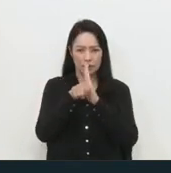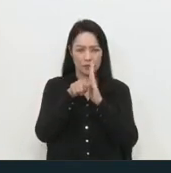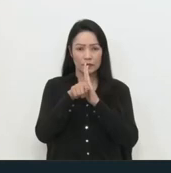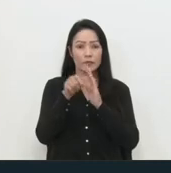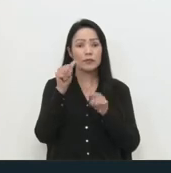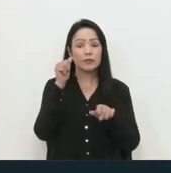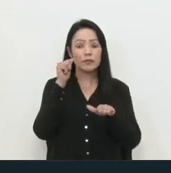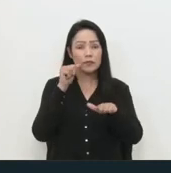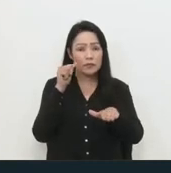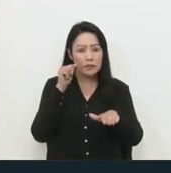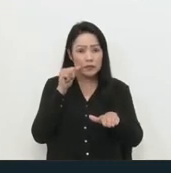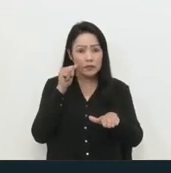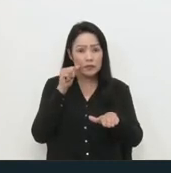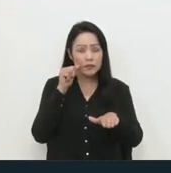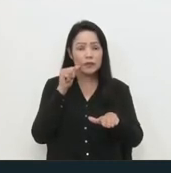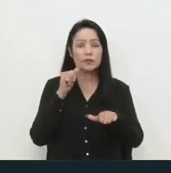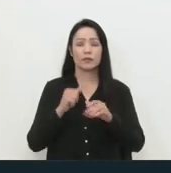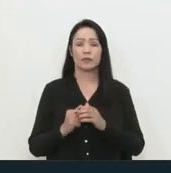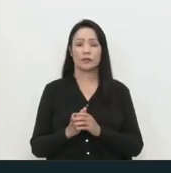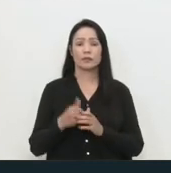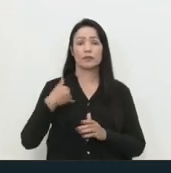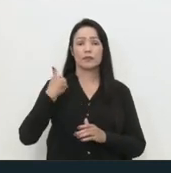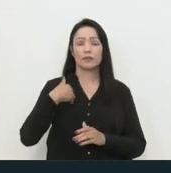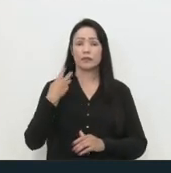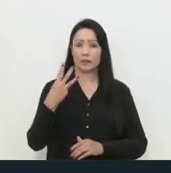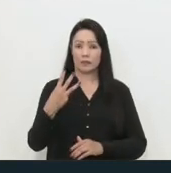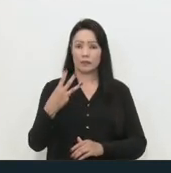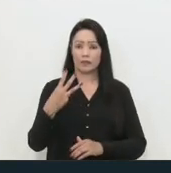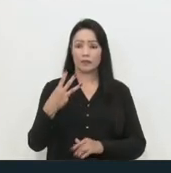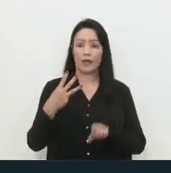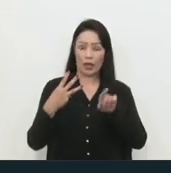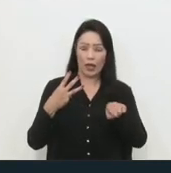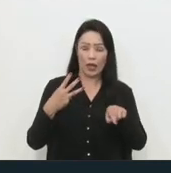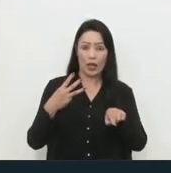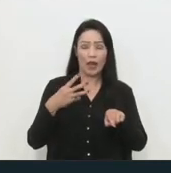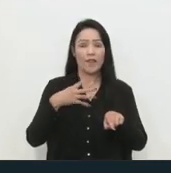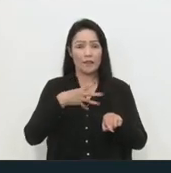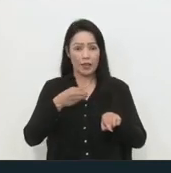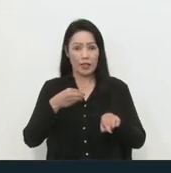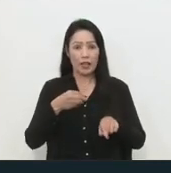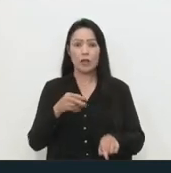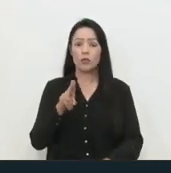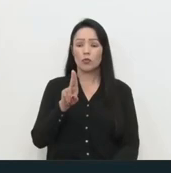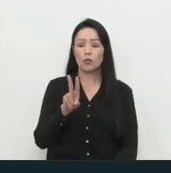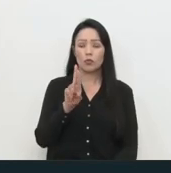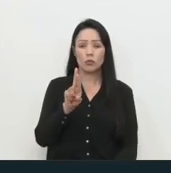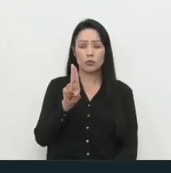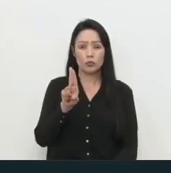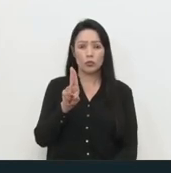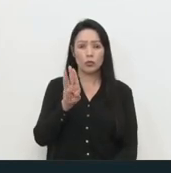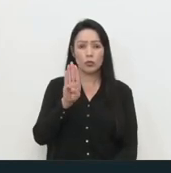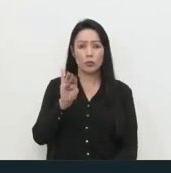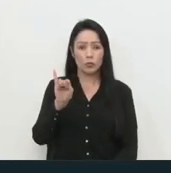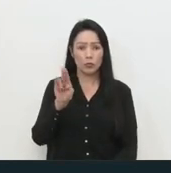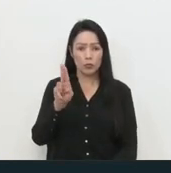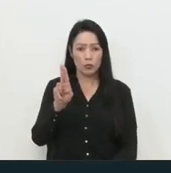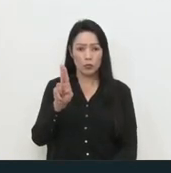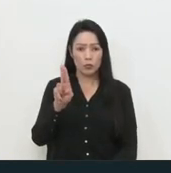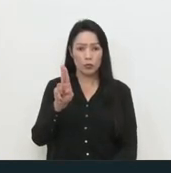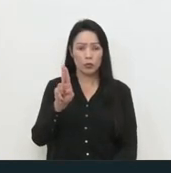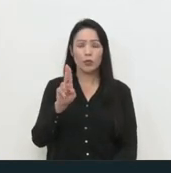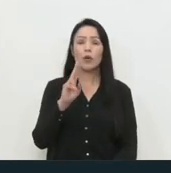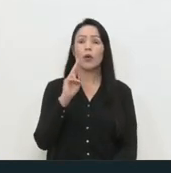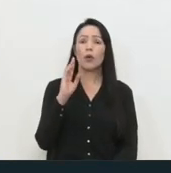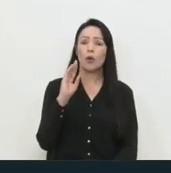de 3 anos se ela era filha de urubu ou de macaco